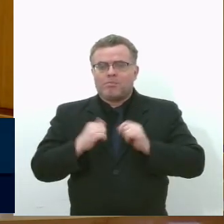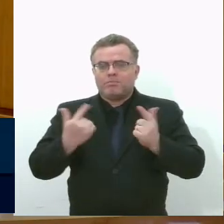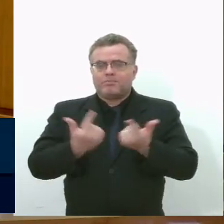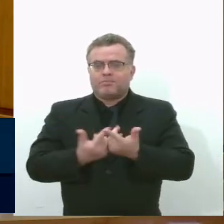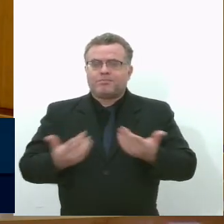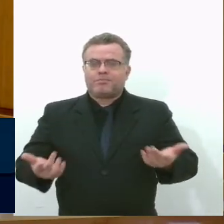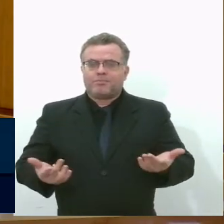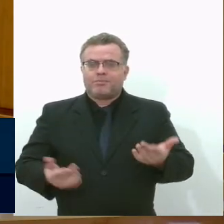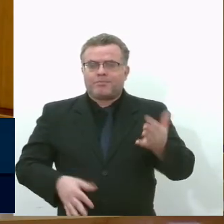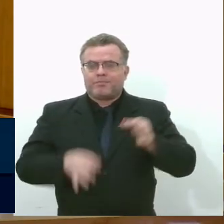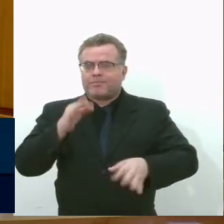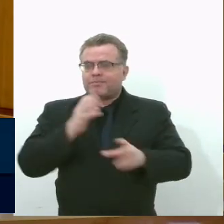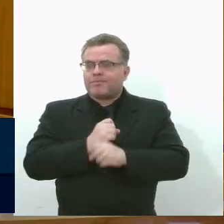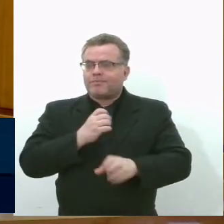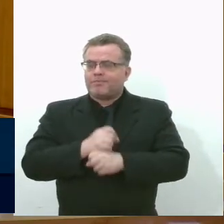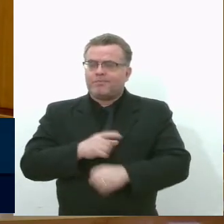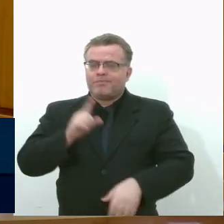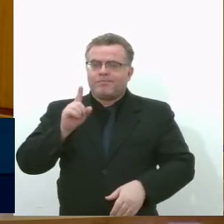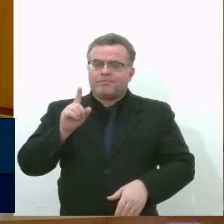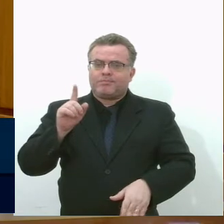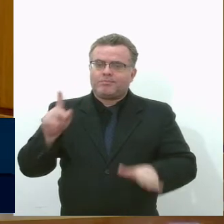órgão auxiliar desta casa,